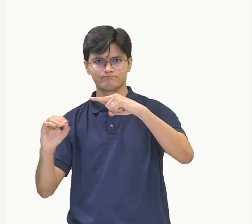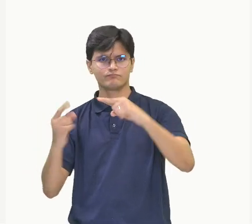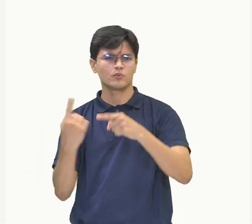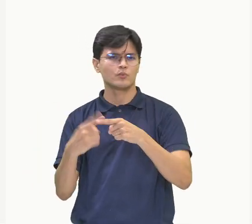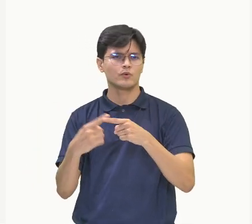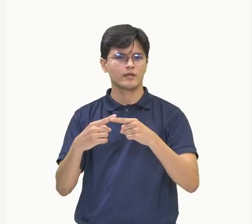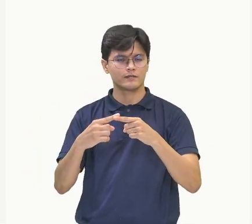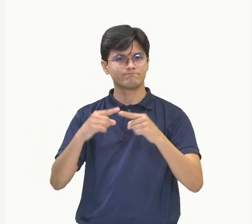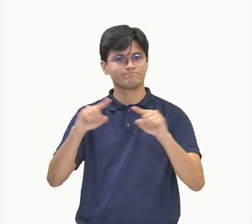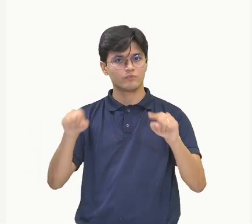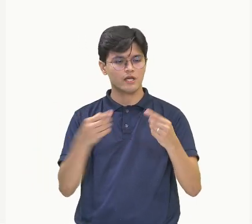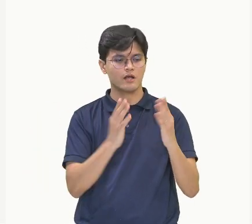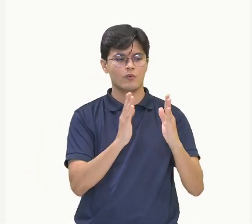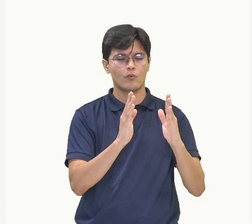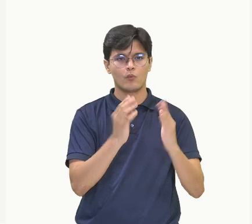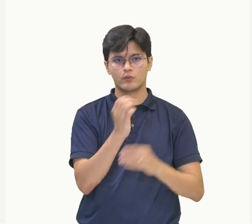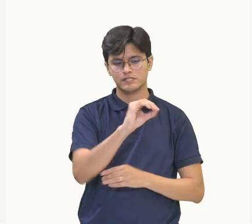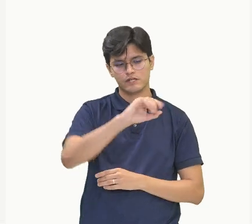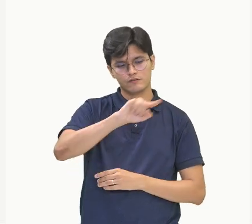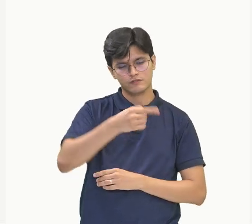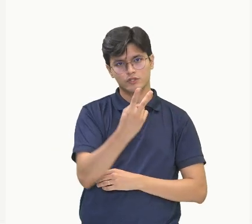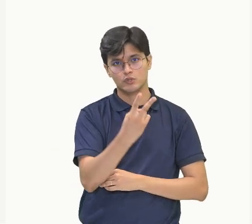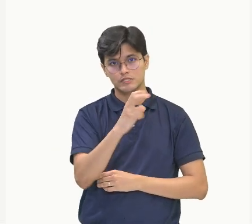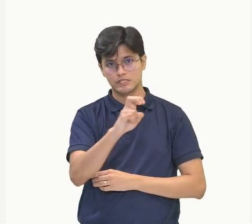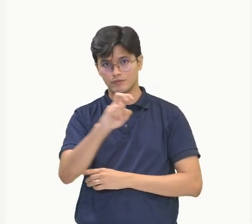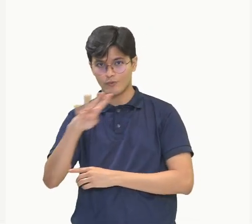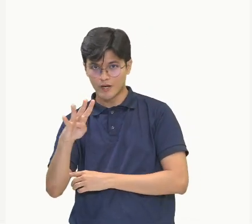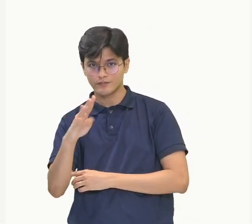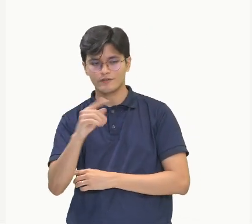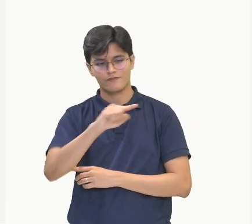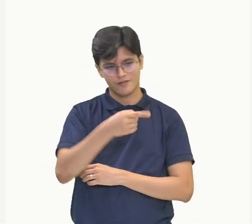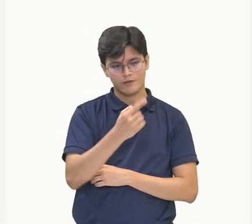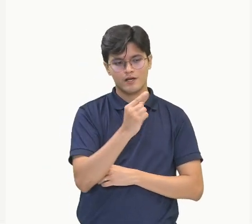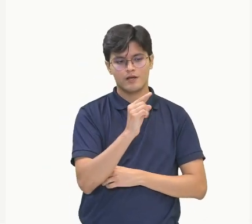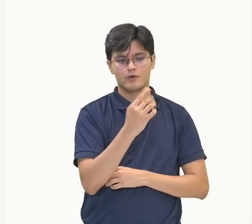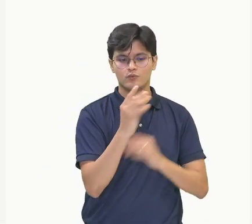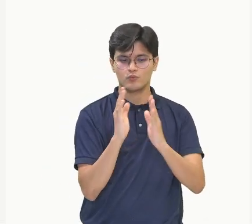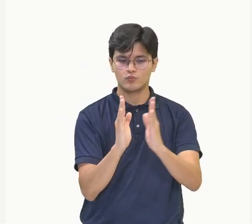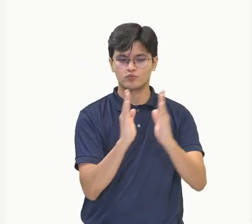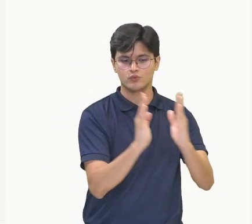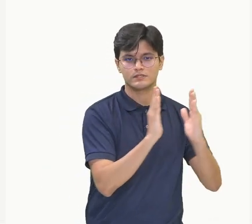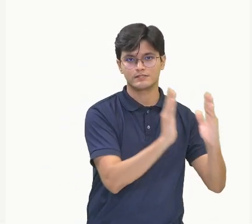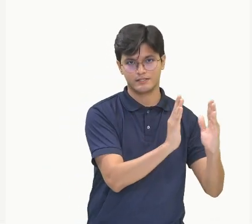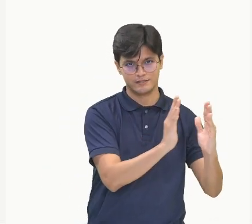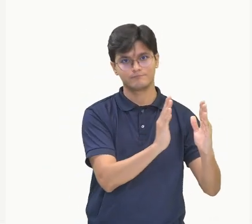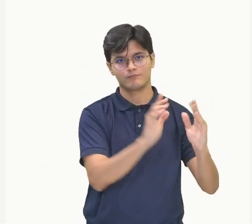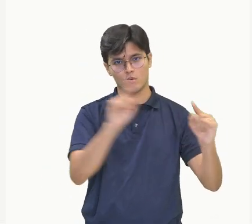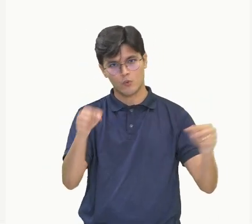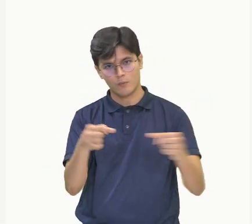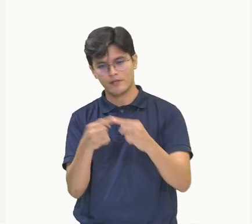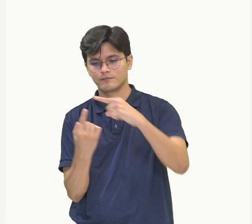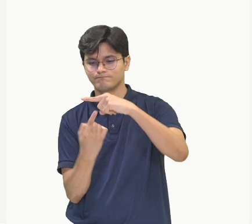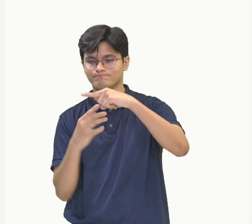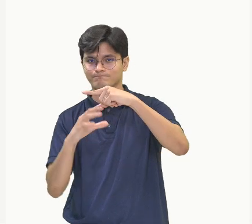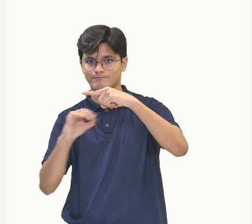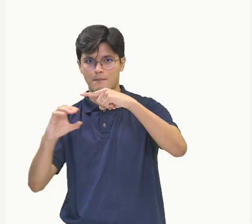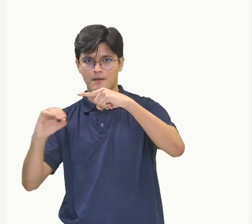zeros. E o denominador? Como não tem parte inteira, vou escrever só os valores que estão após a vírgula.